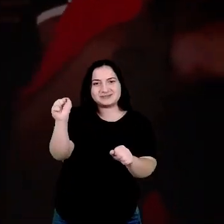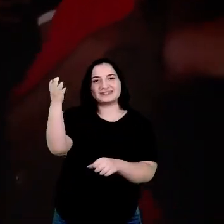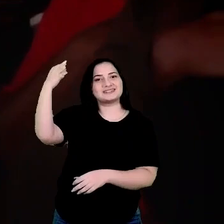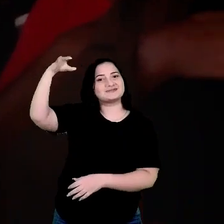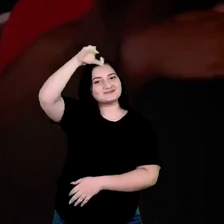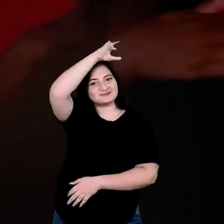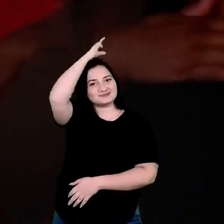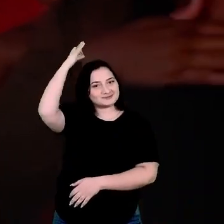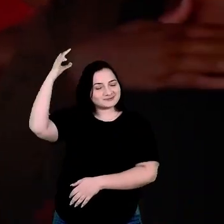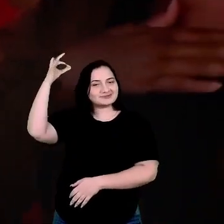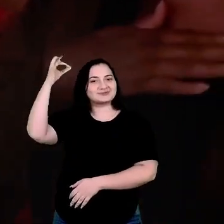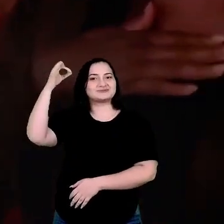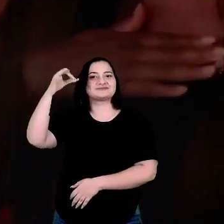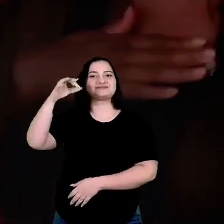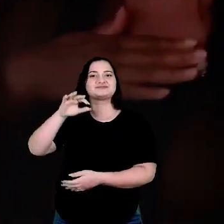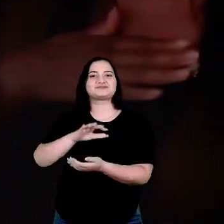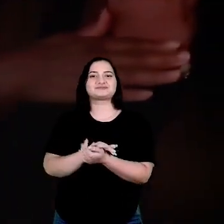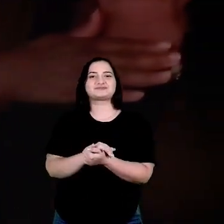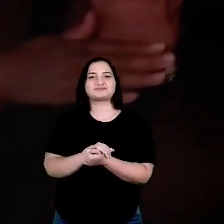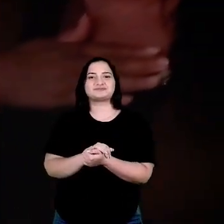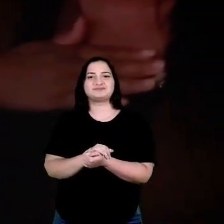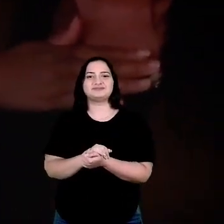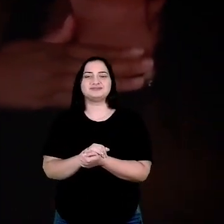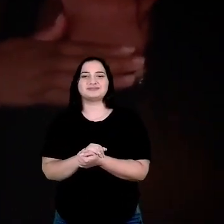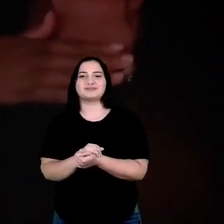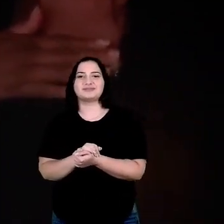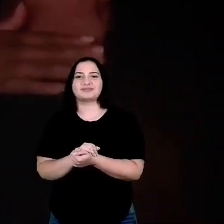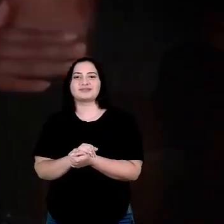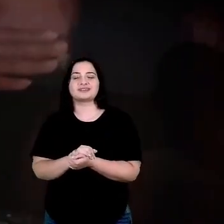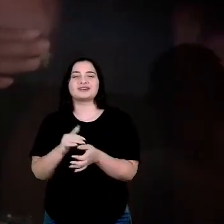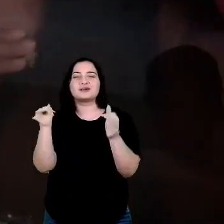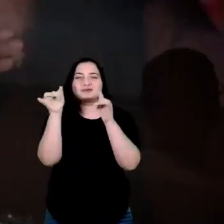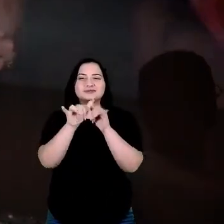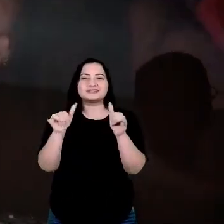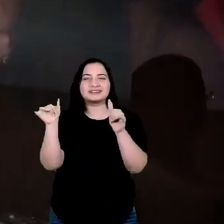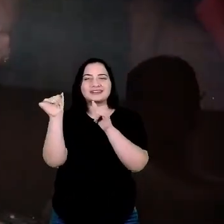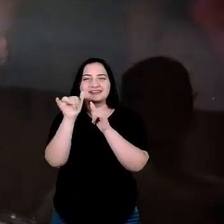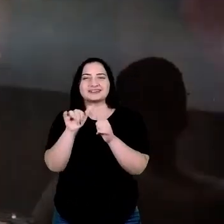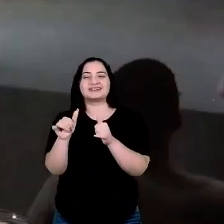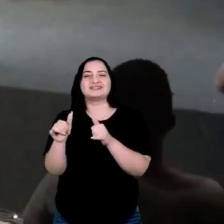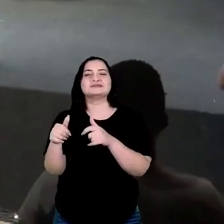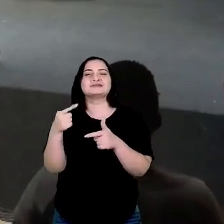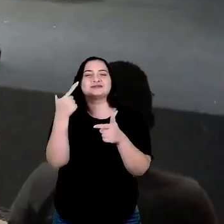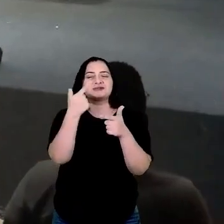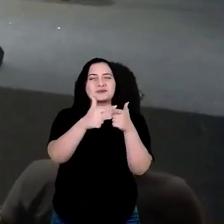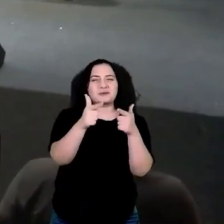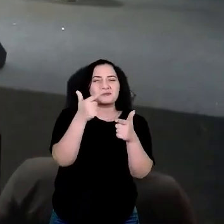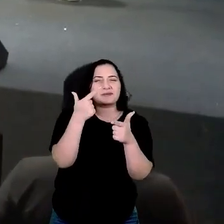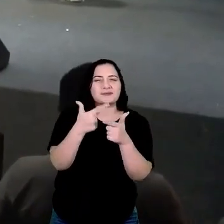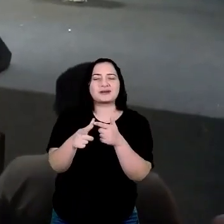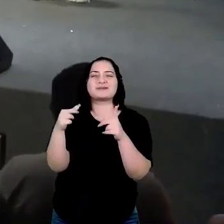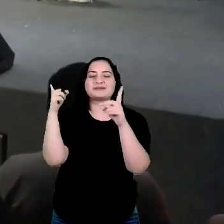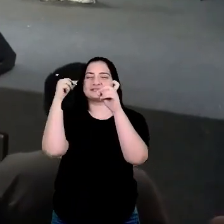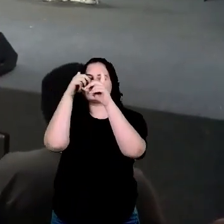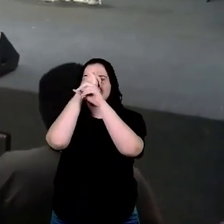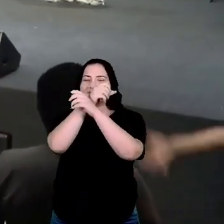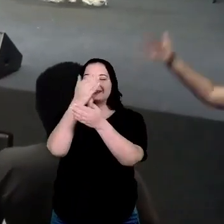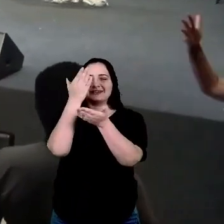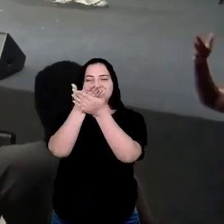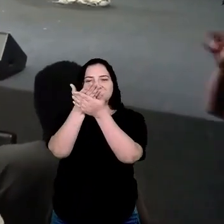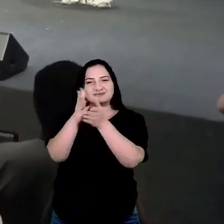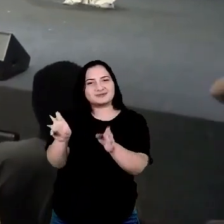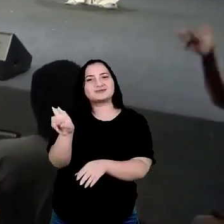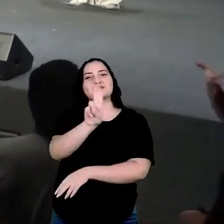Espírito Santo. Eu declaro que todas as fortalezas, todas as muralhas caiam por terra, no nome